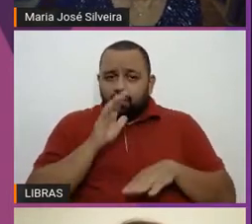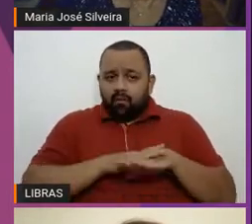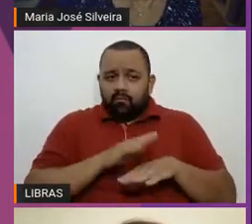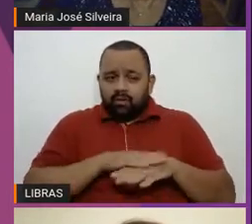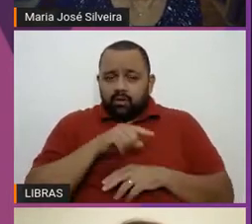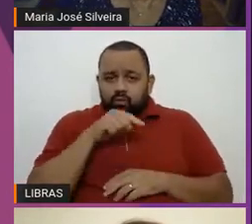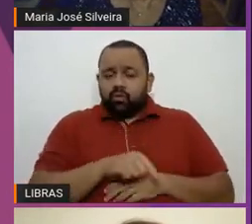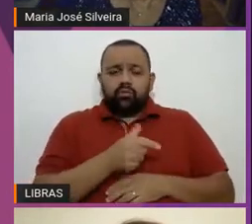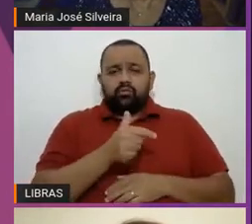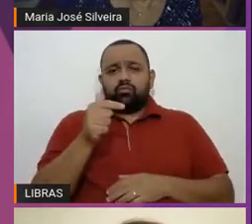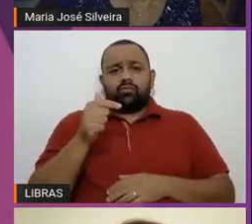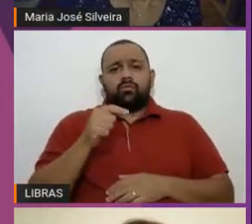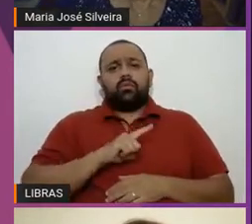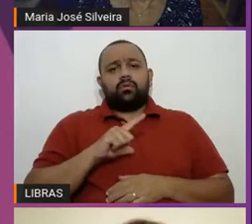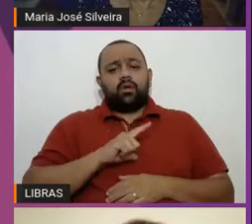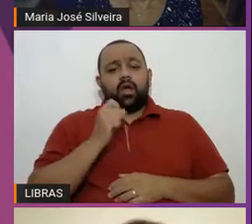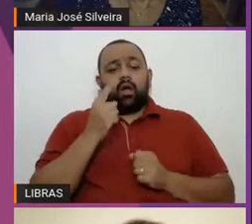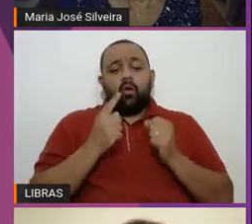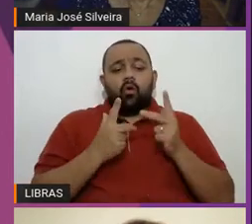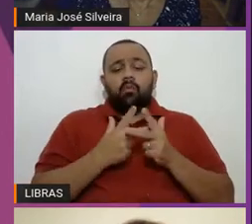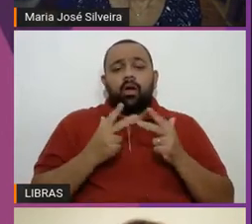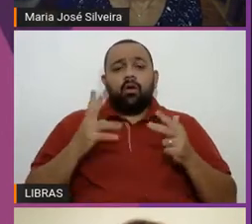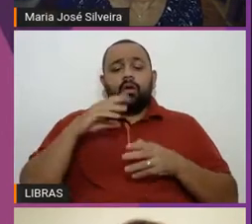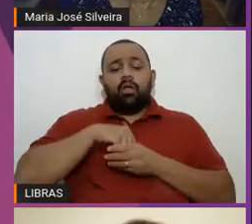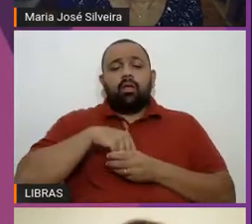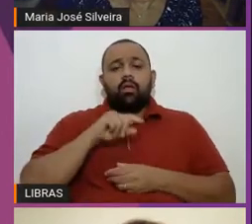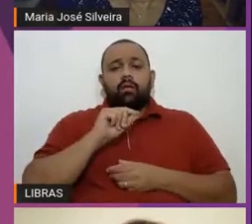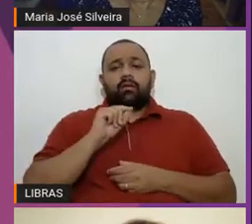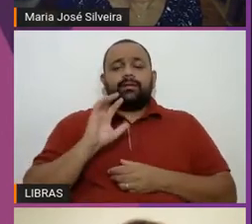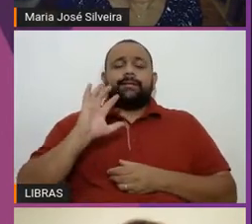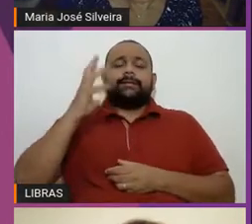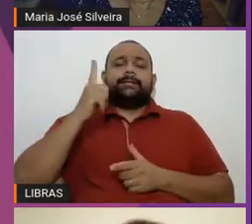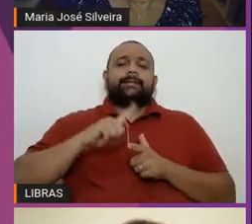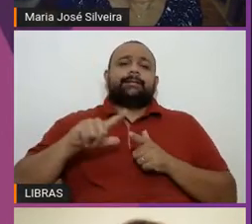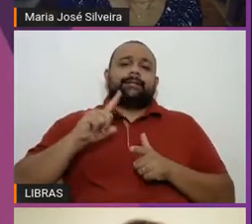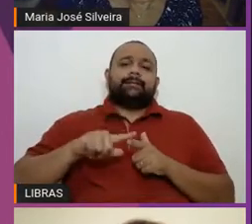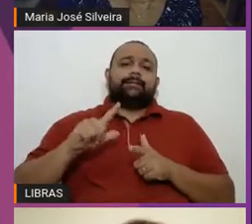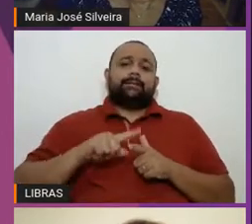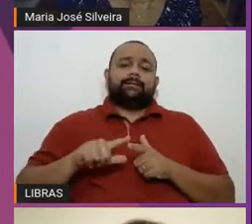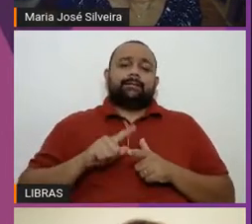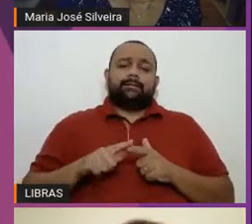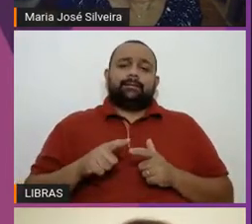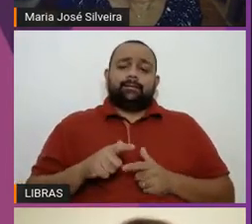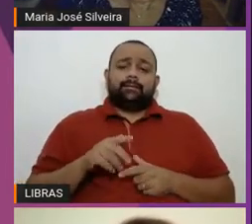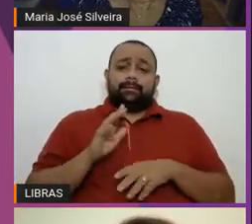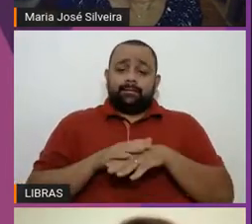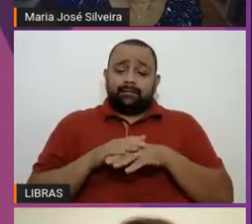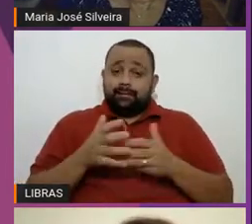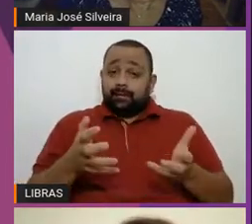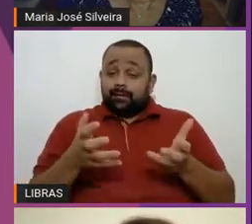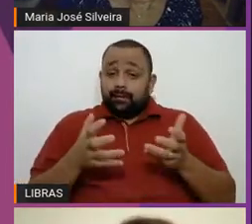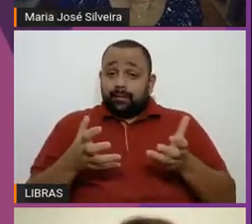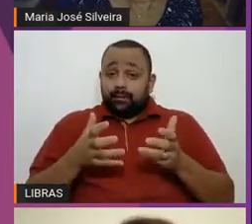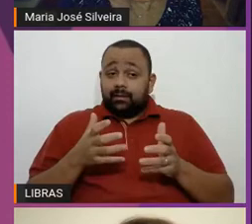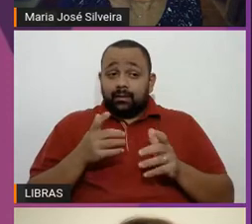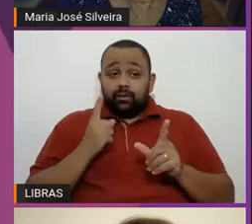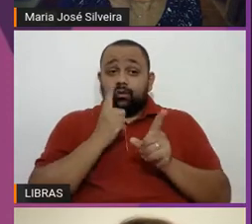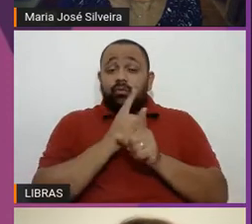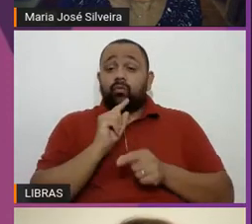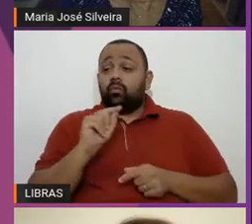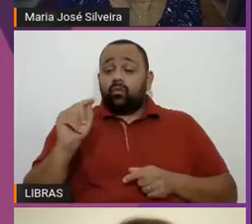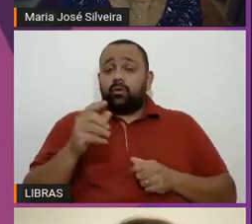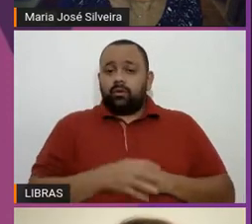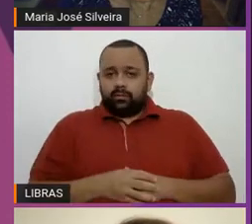ele tava fazendo isso então tinha alguma coisa dentro dela aqui levava ela querer encontrar